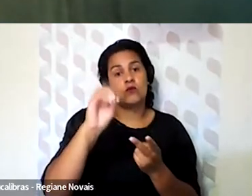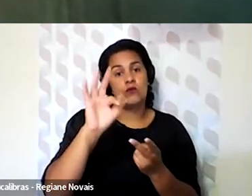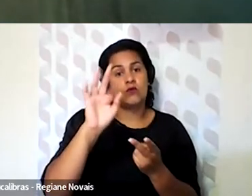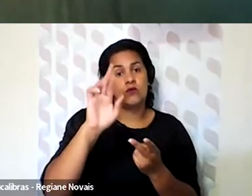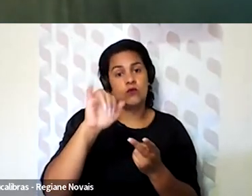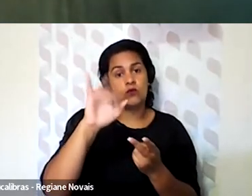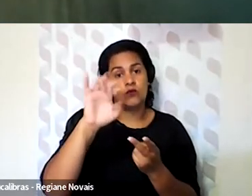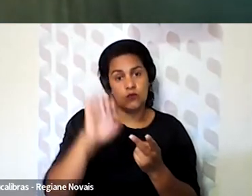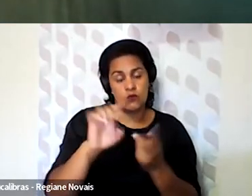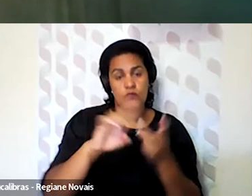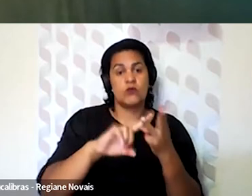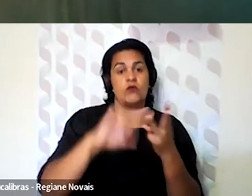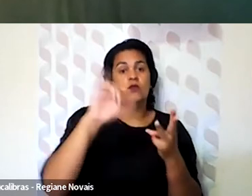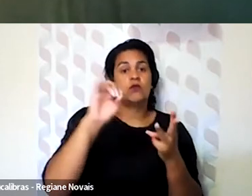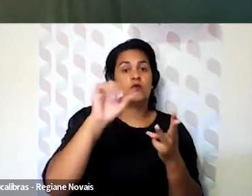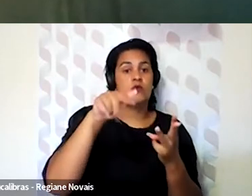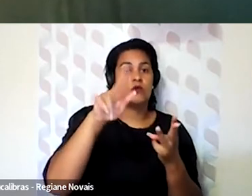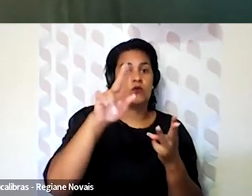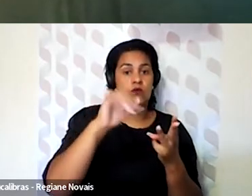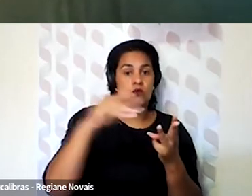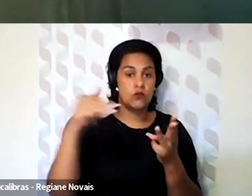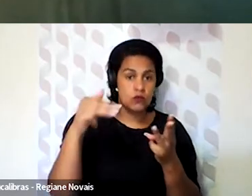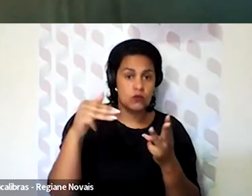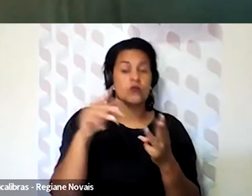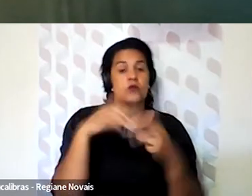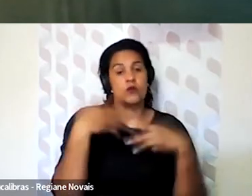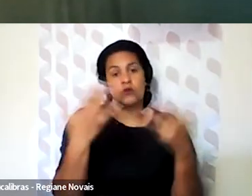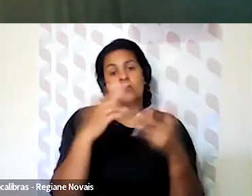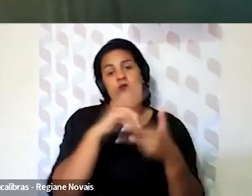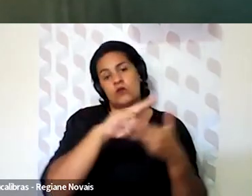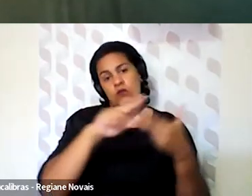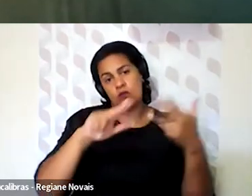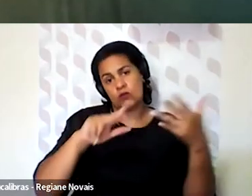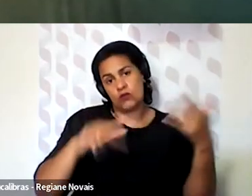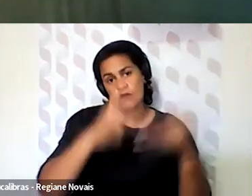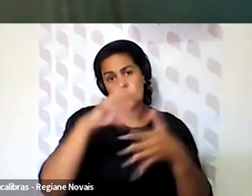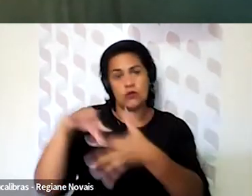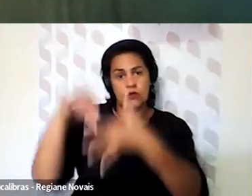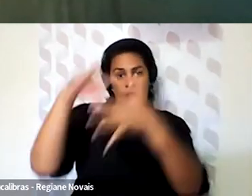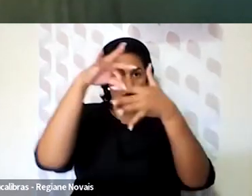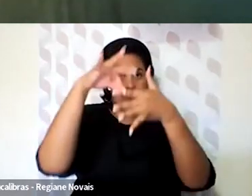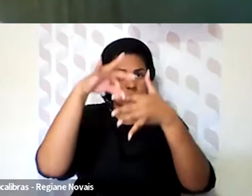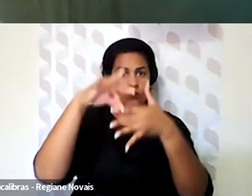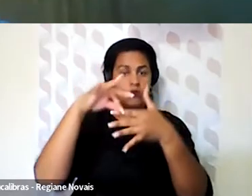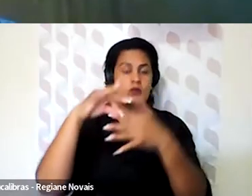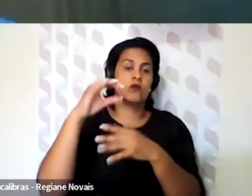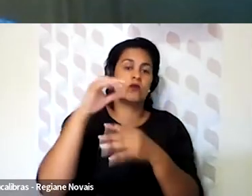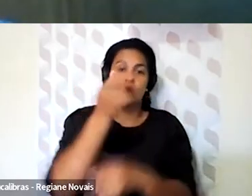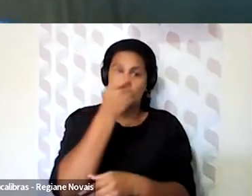do movimento negro do Espírito Santo, enfim. Então, várias lideranças evangélicas que tinham um